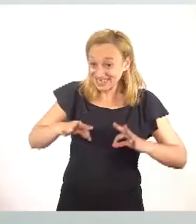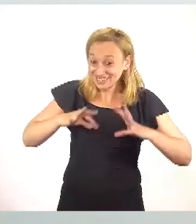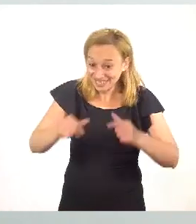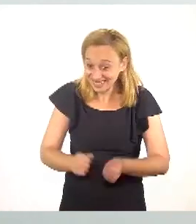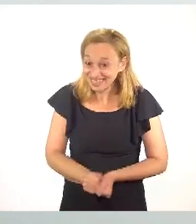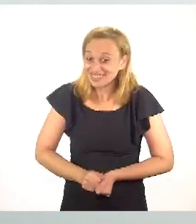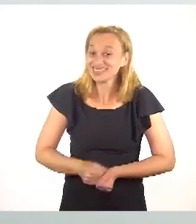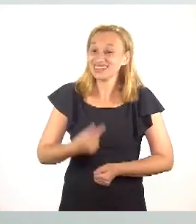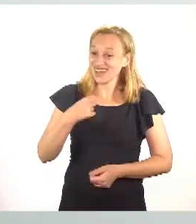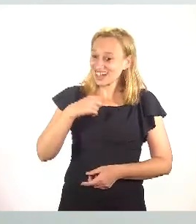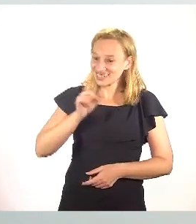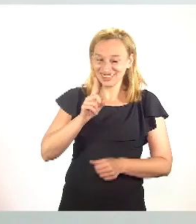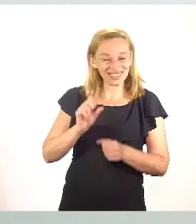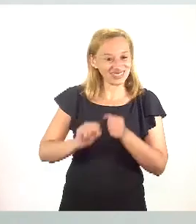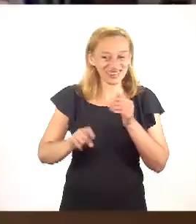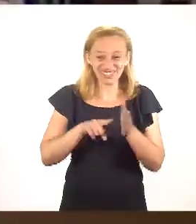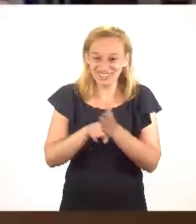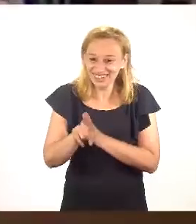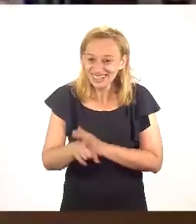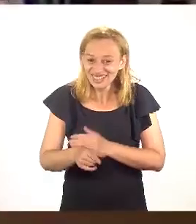a pergunta, né?